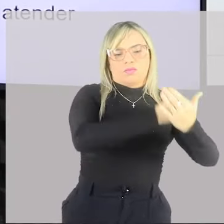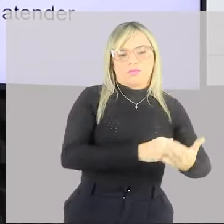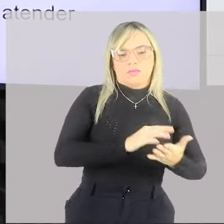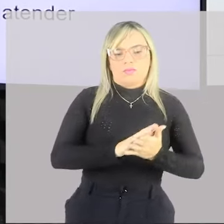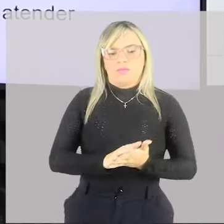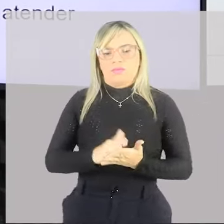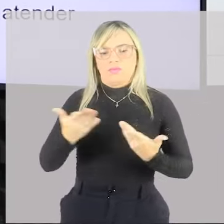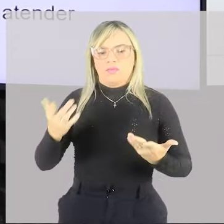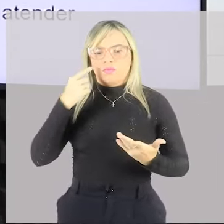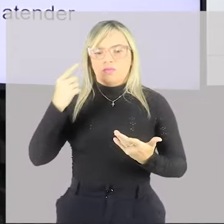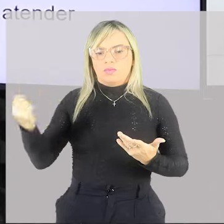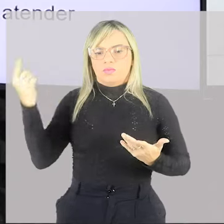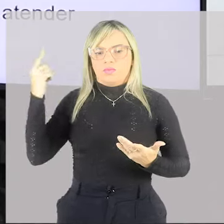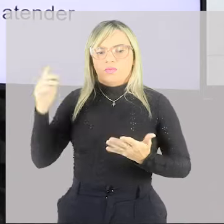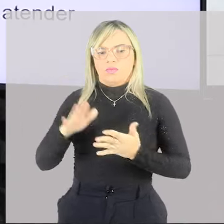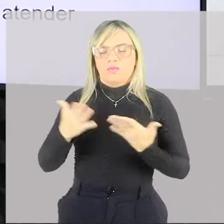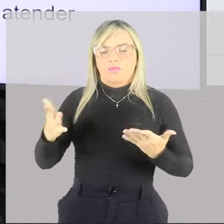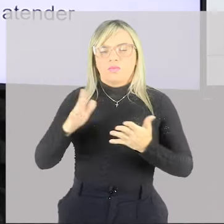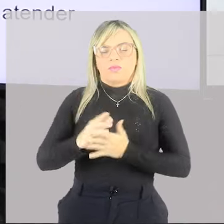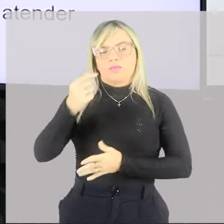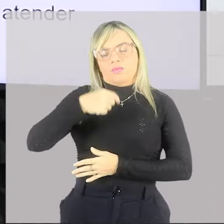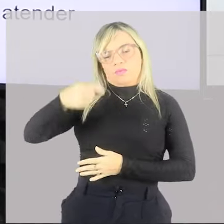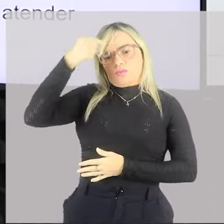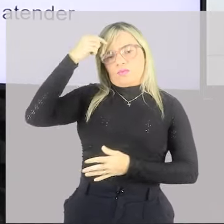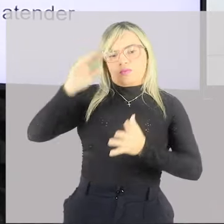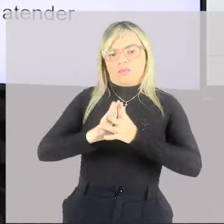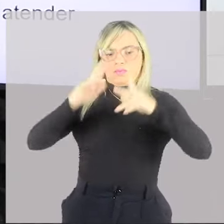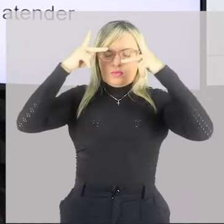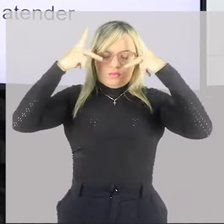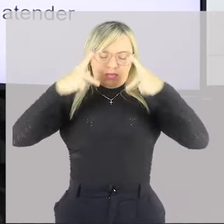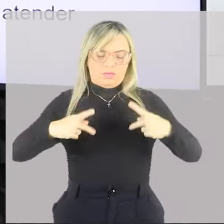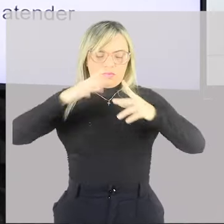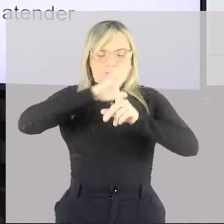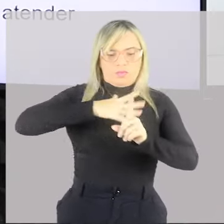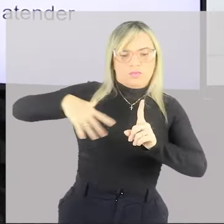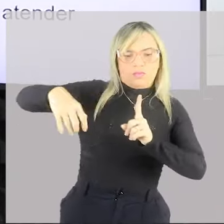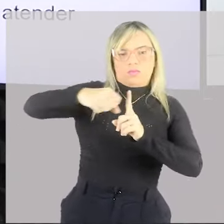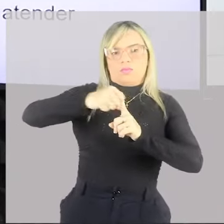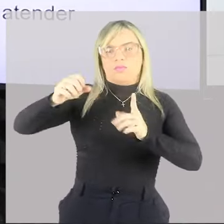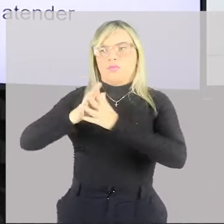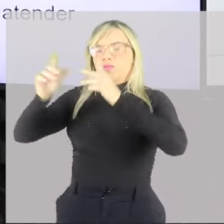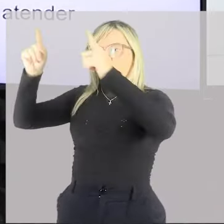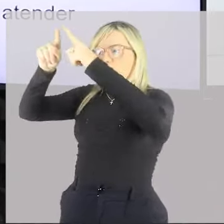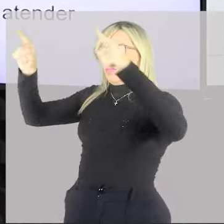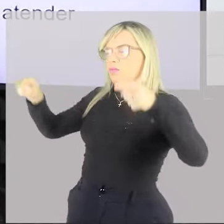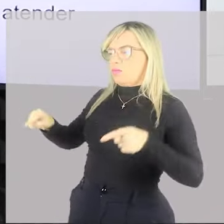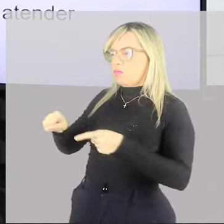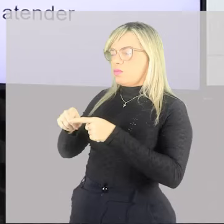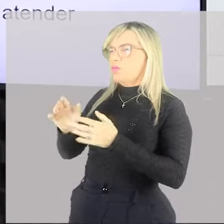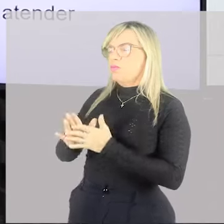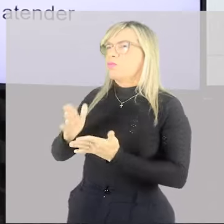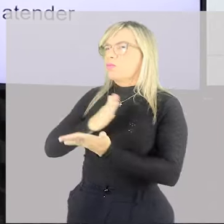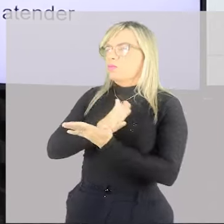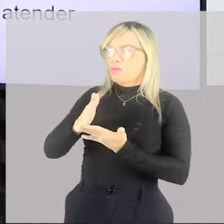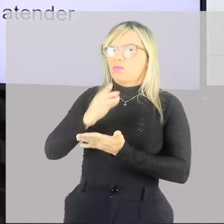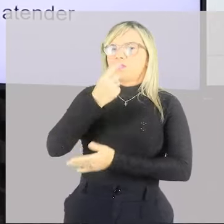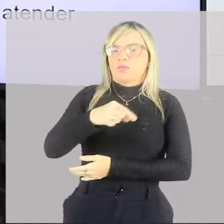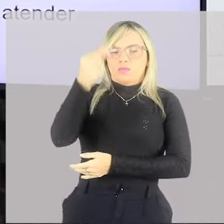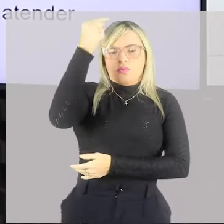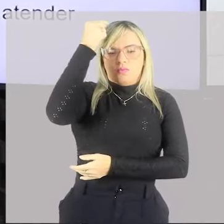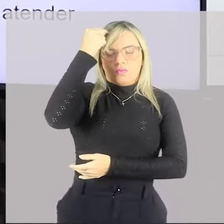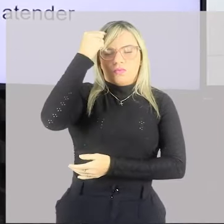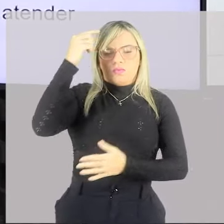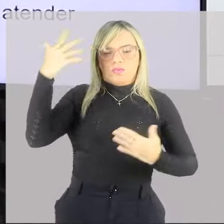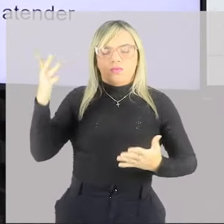e o registro de crenças e pensamentos e posturas sociais pode estar nos murais do grafite então comecem a pensar a as